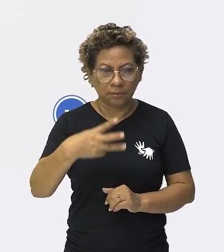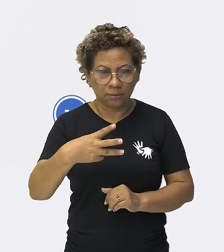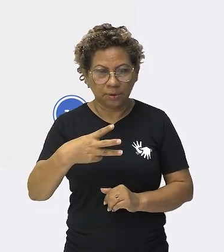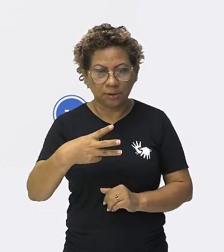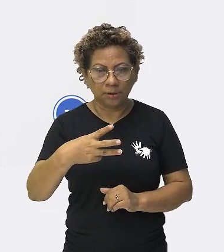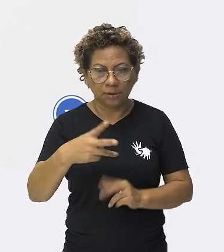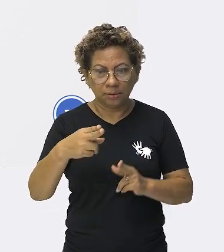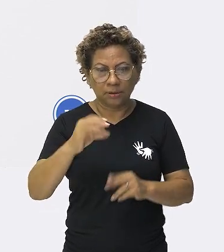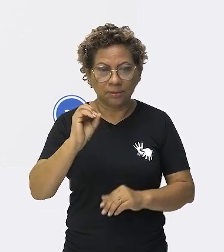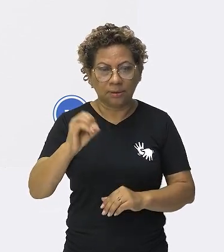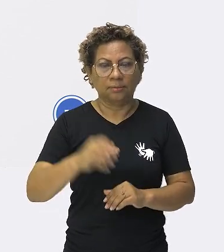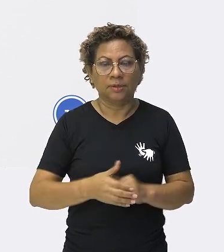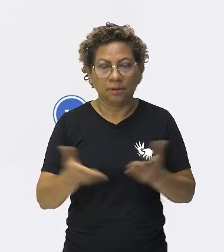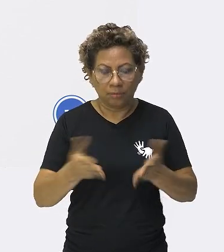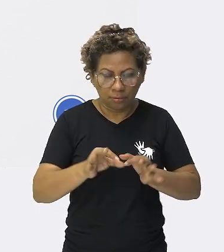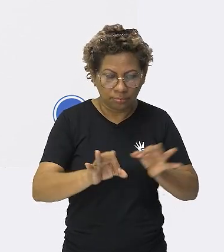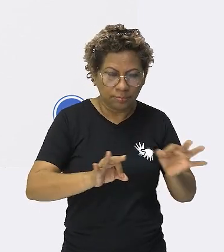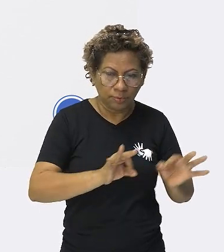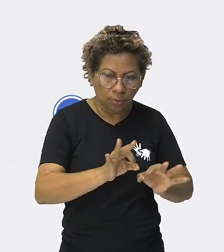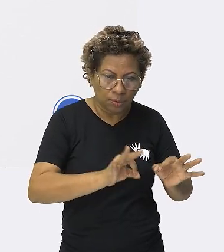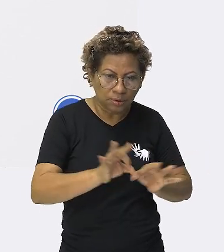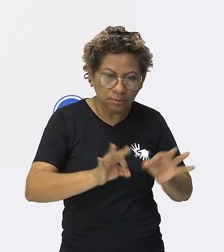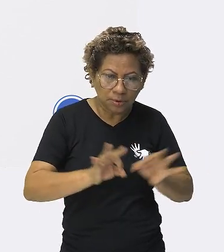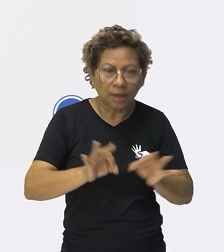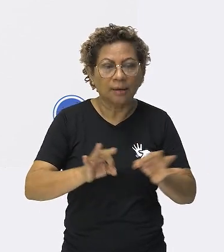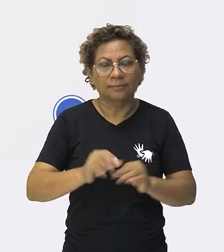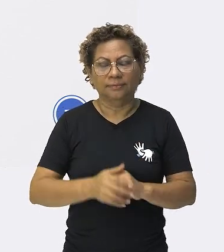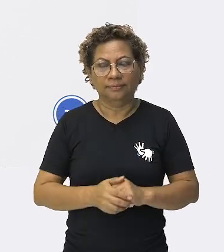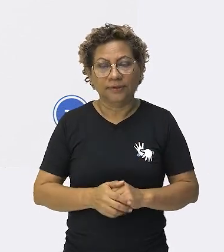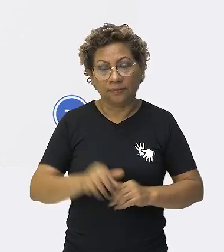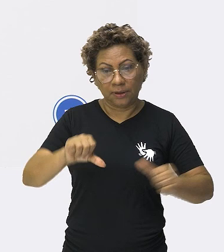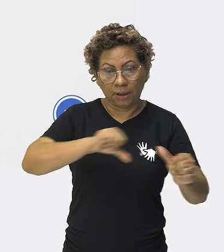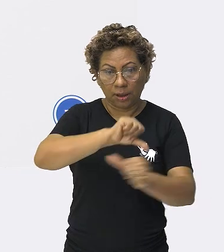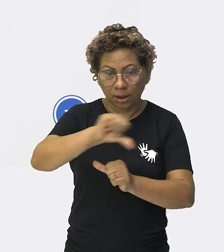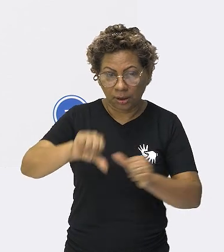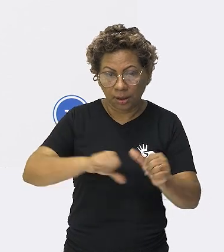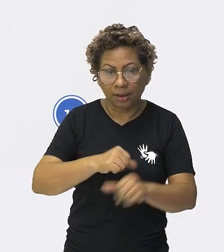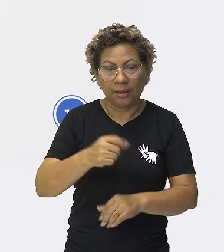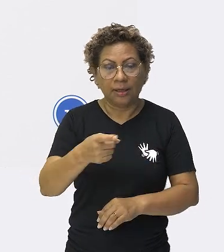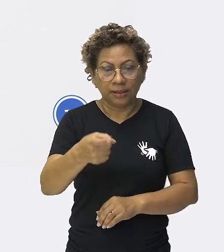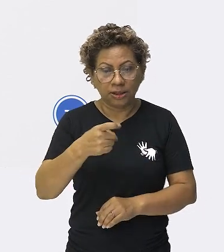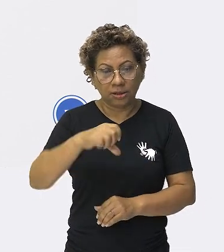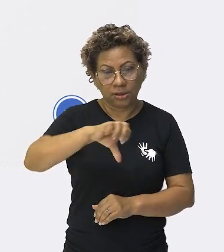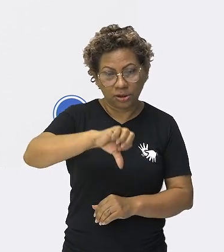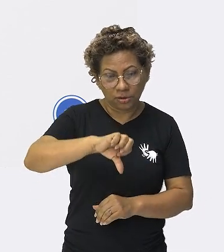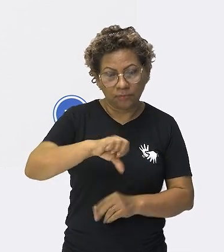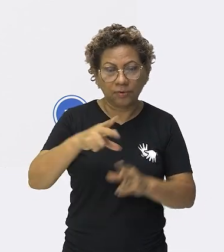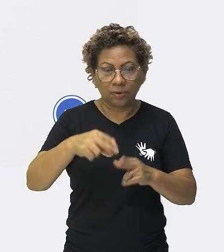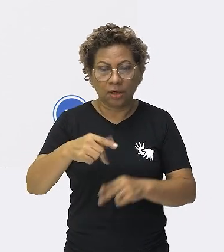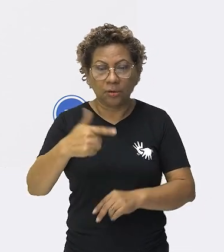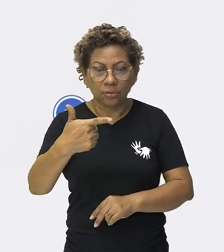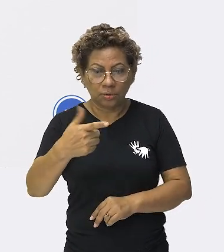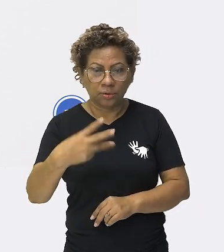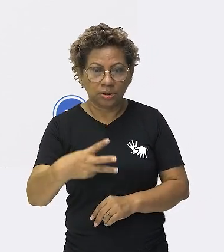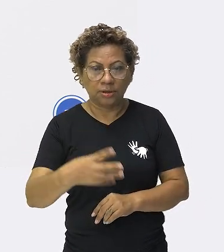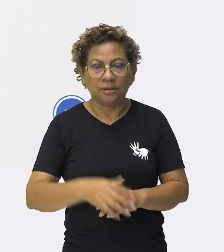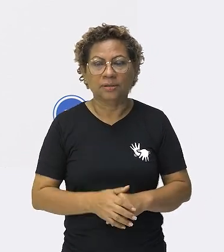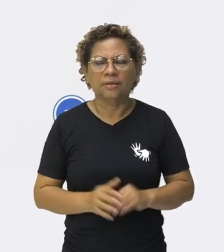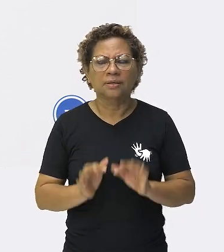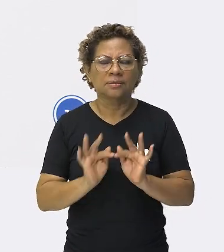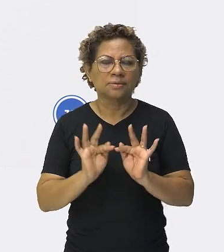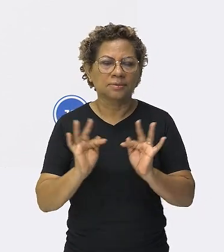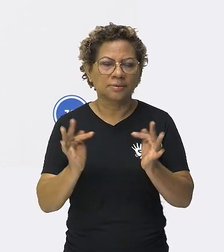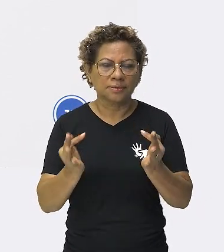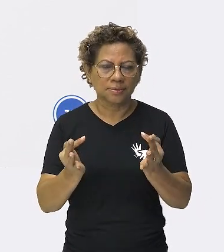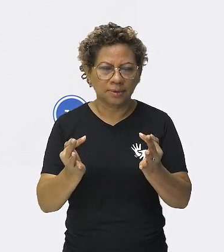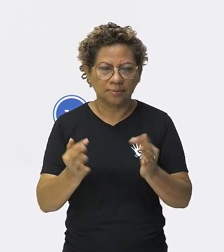esse 2 sobre 3 para o segundo membro. Olha só como ficou bem mais simples, né? Agora, como nós temos uma